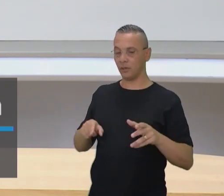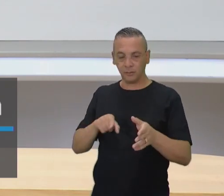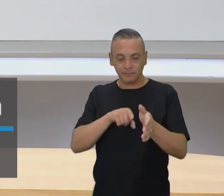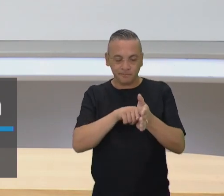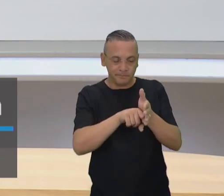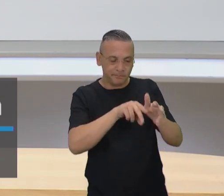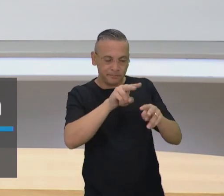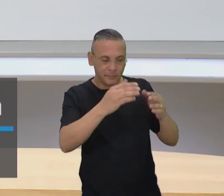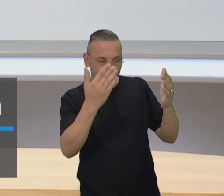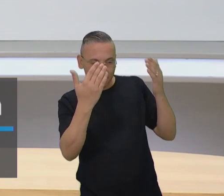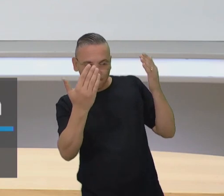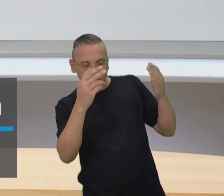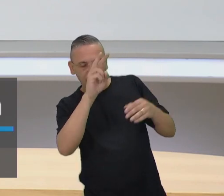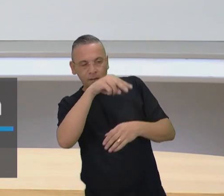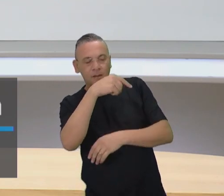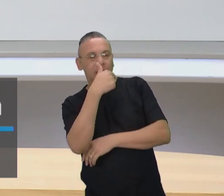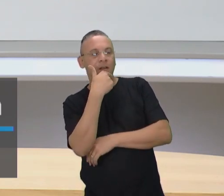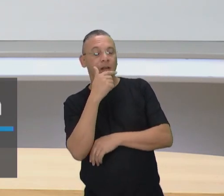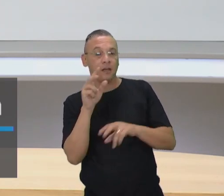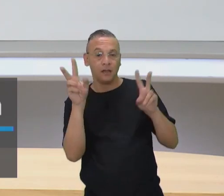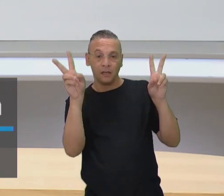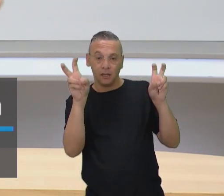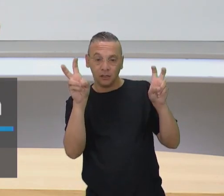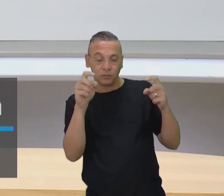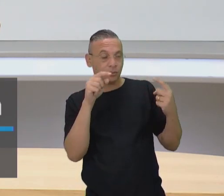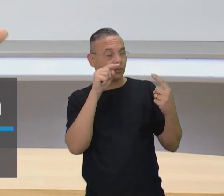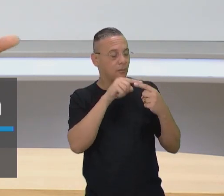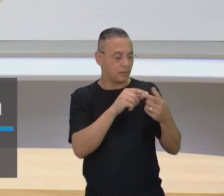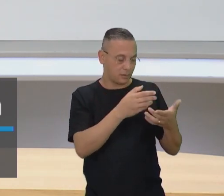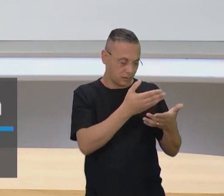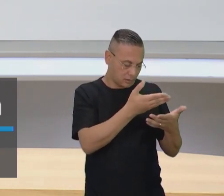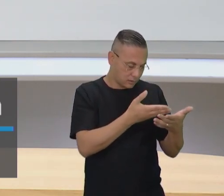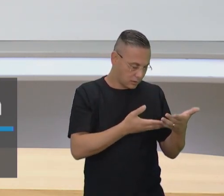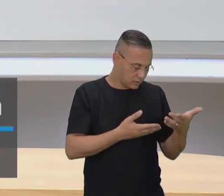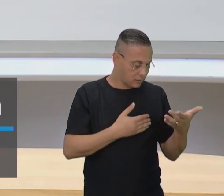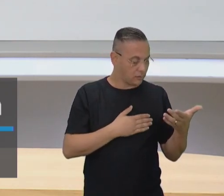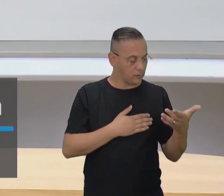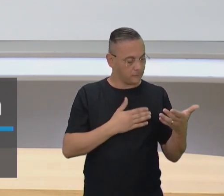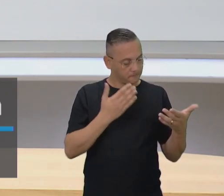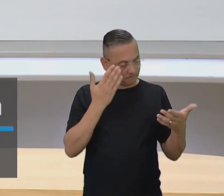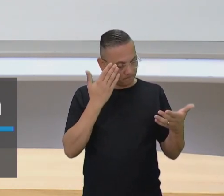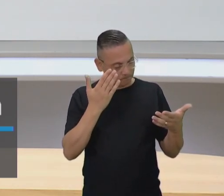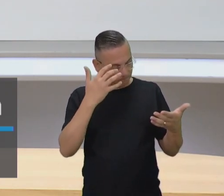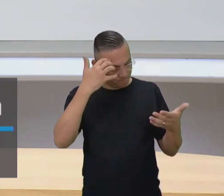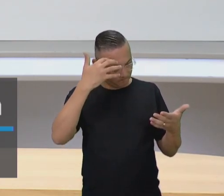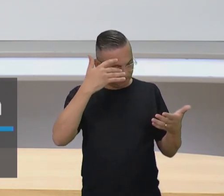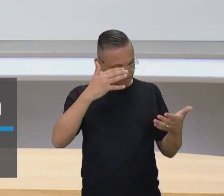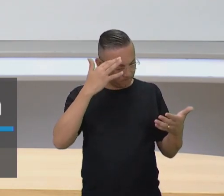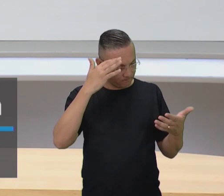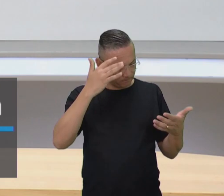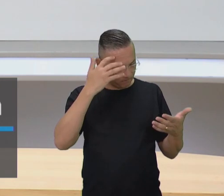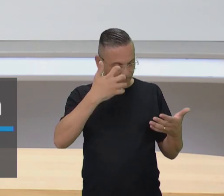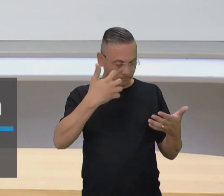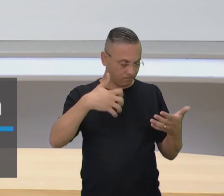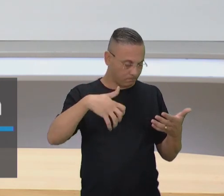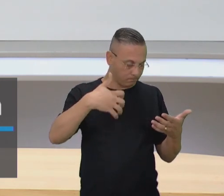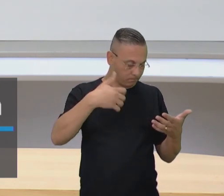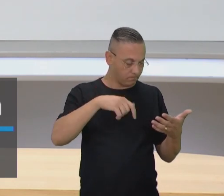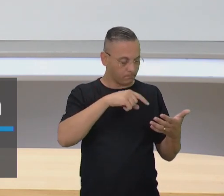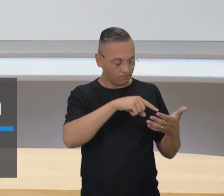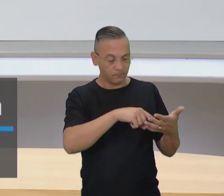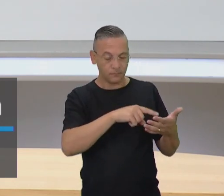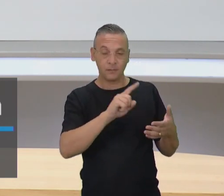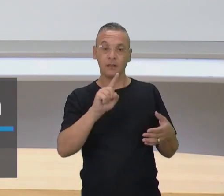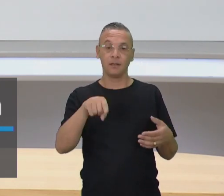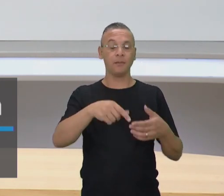de análise. Então ele vai trazer o assunto que foi tratado em outros veículos e vai analisar melhor. Então quando ele vai citar a Folha, ele vai